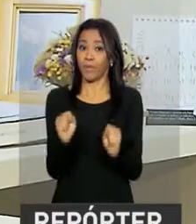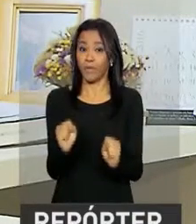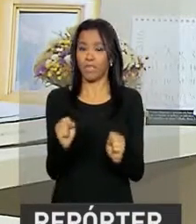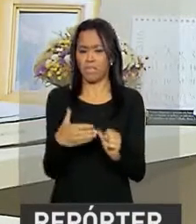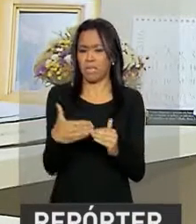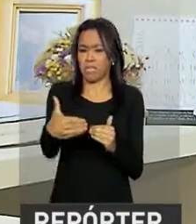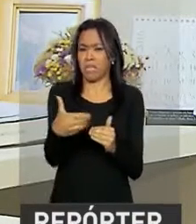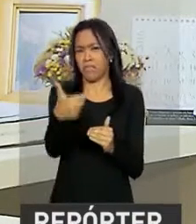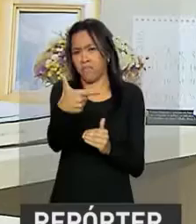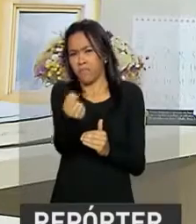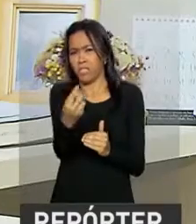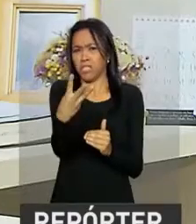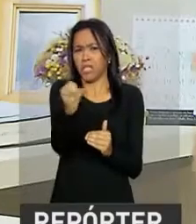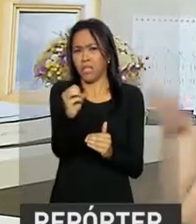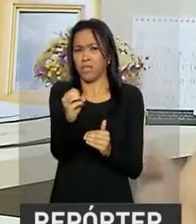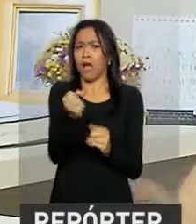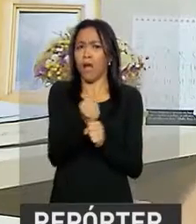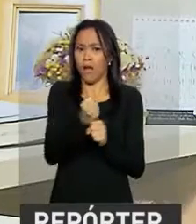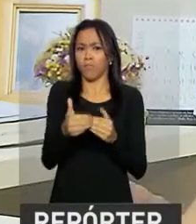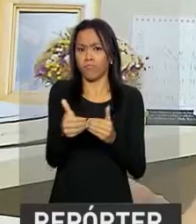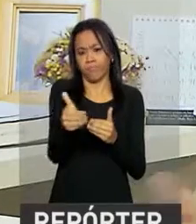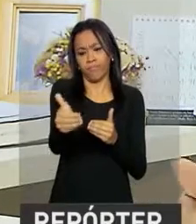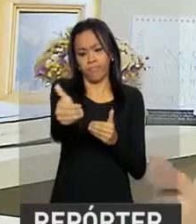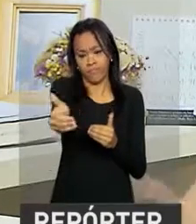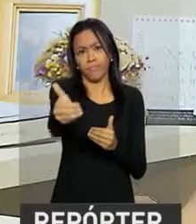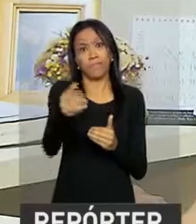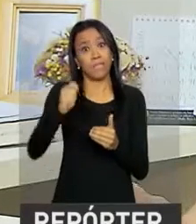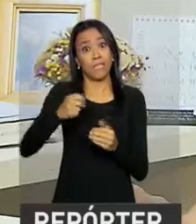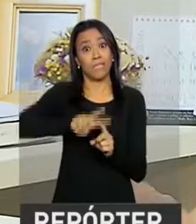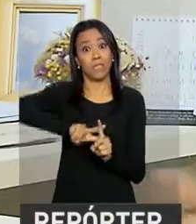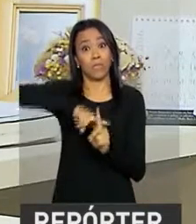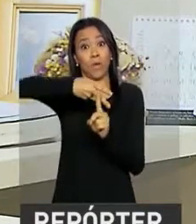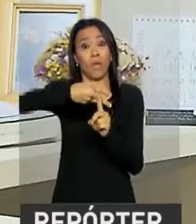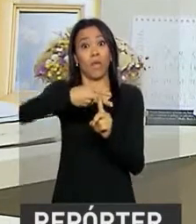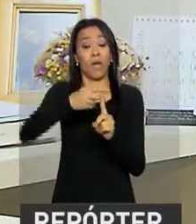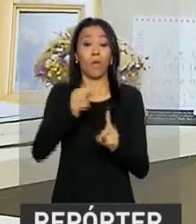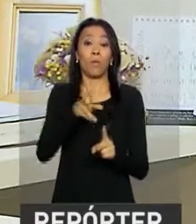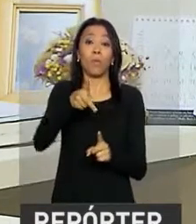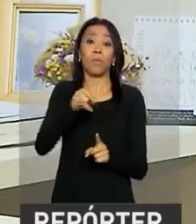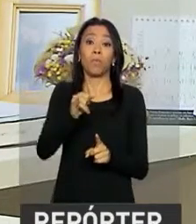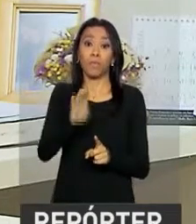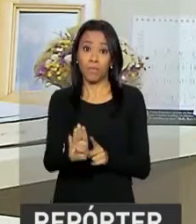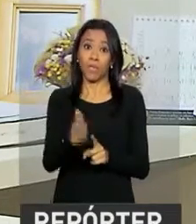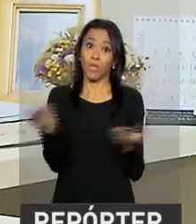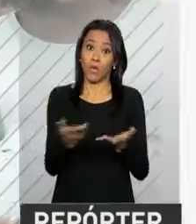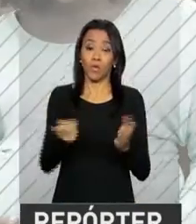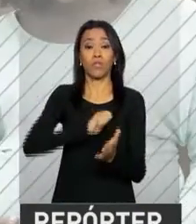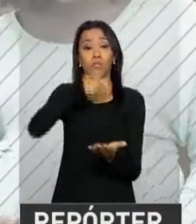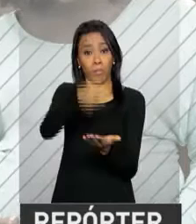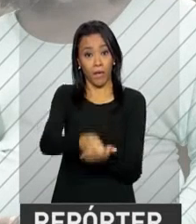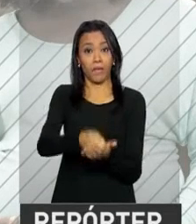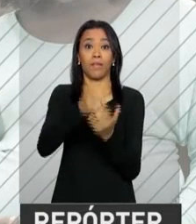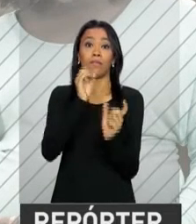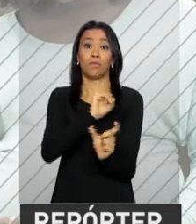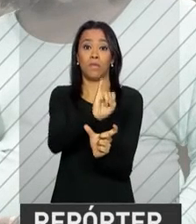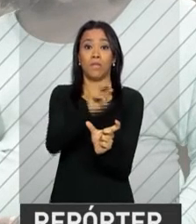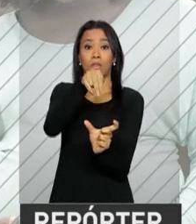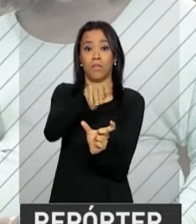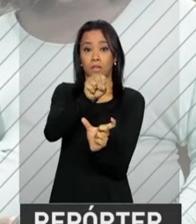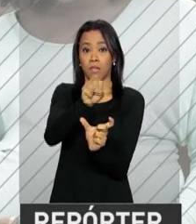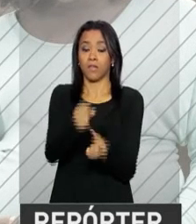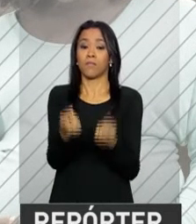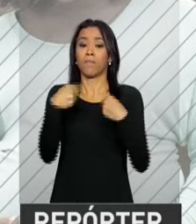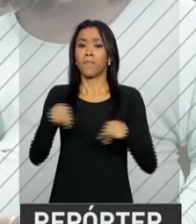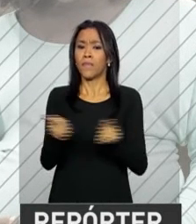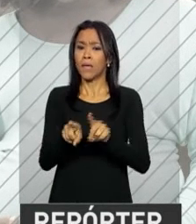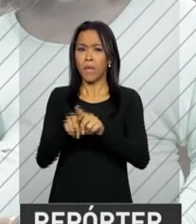daqui a 20 30 anos eu vou dobrar o valor em termos de pib o que eu gasto com previdência hoje a mentalidade dos casais